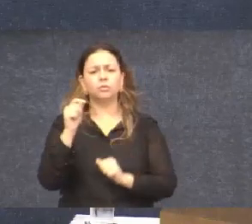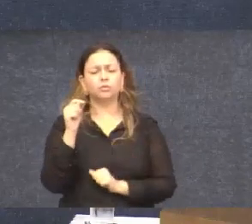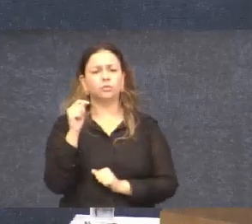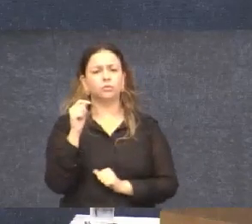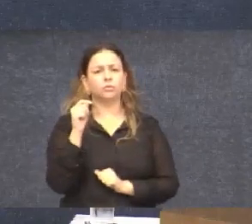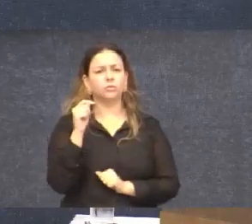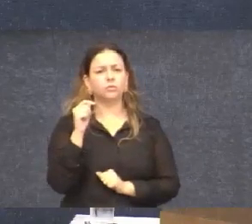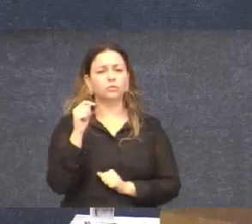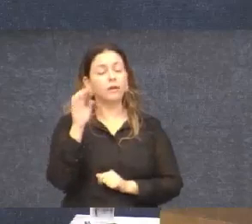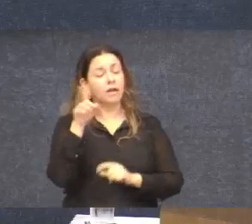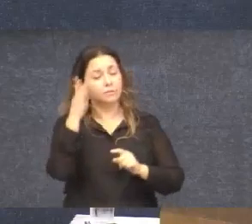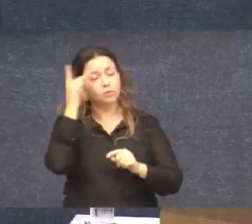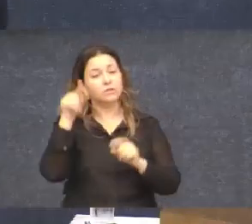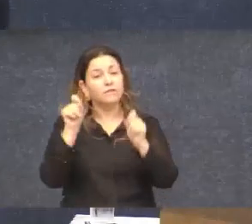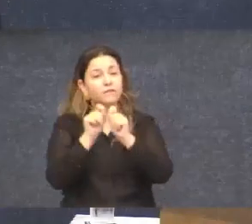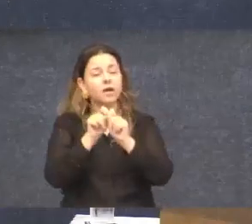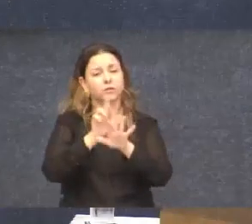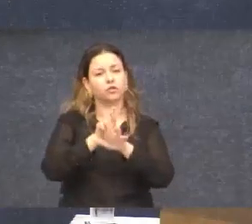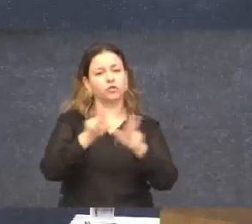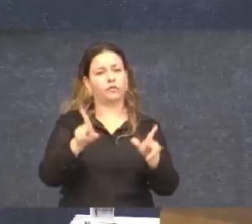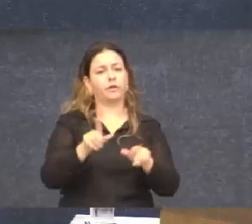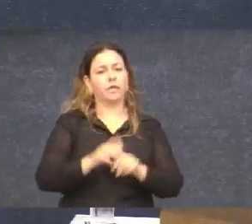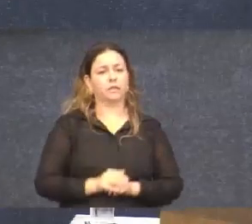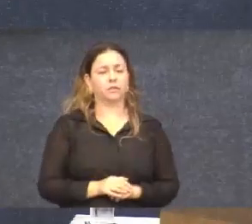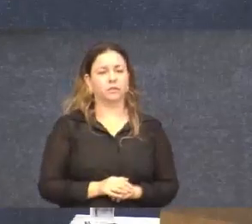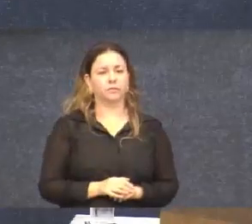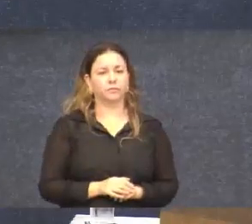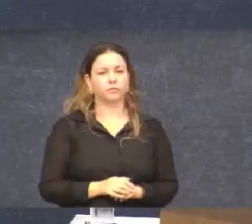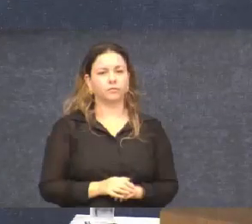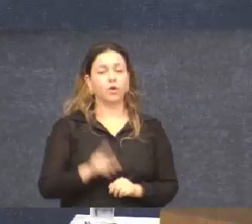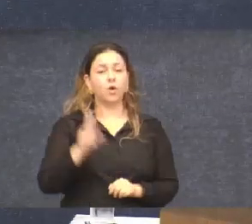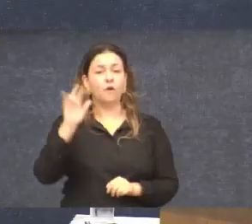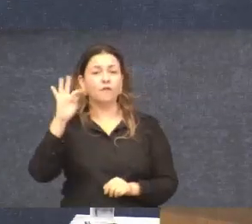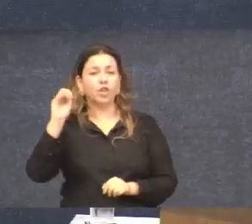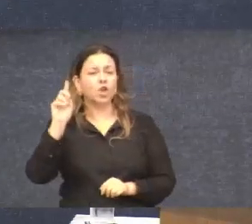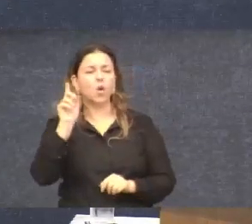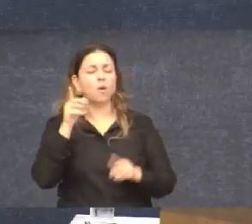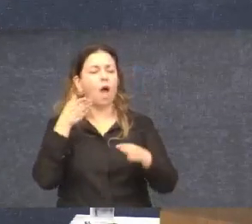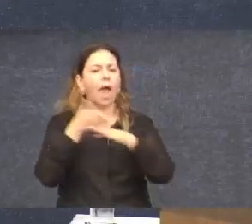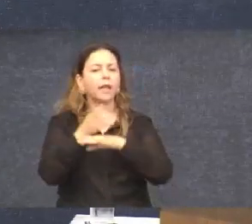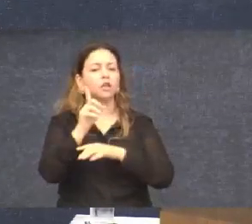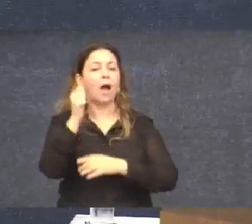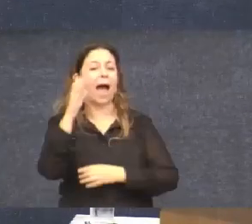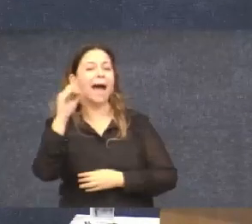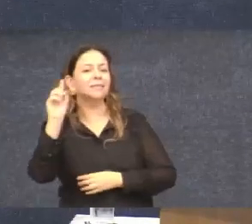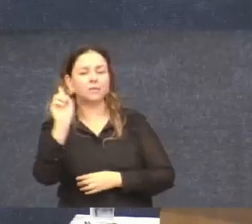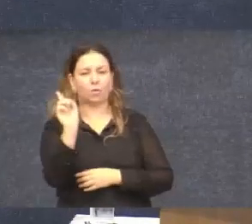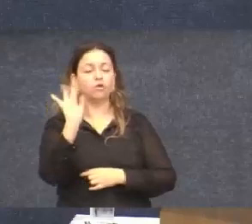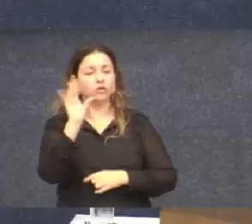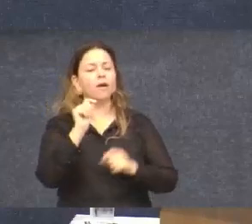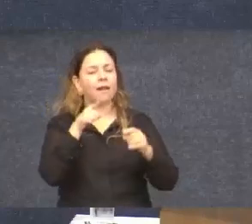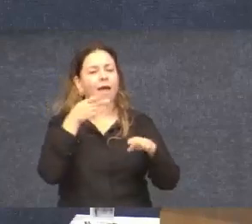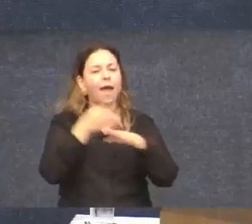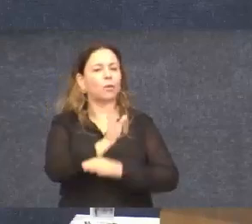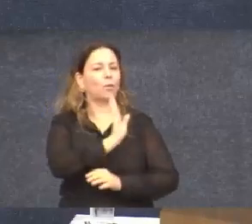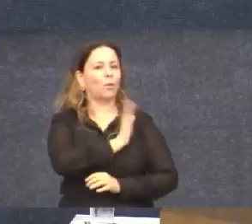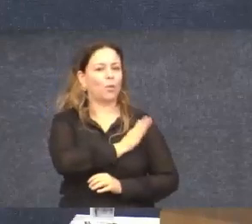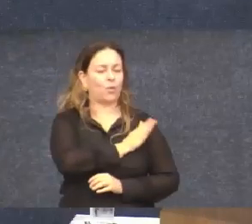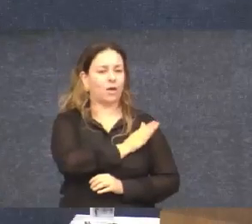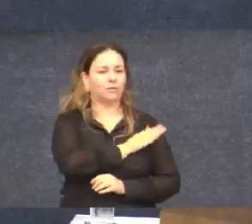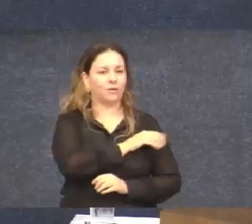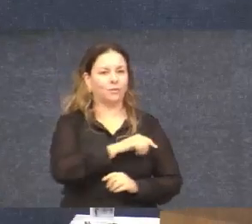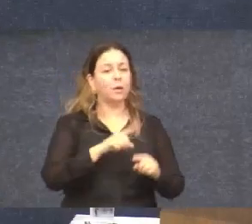mas tem uns que fazem diferente. O Vitória é um. Porque o Vitória não entra com ação só, ele entra com o coração. E por isso você